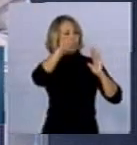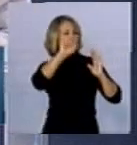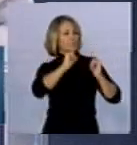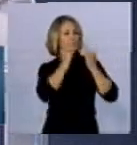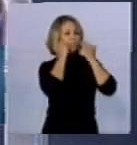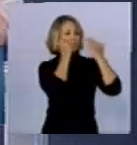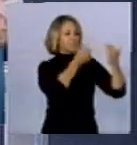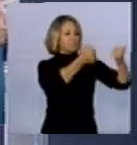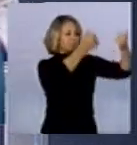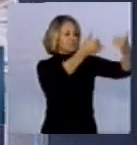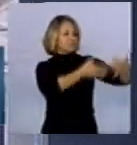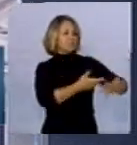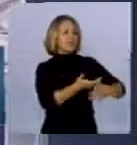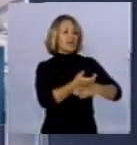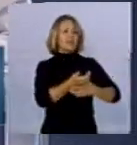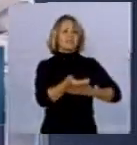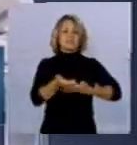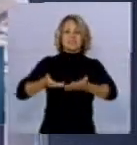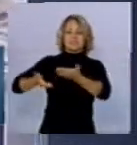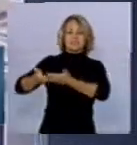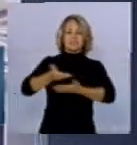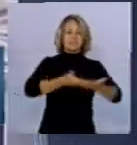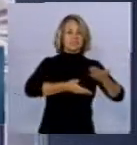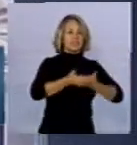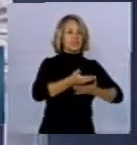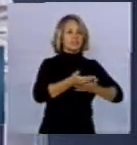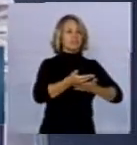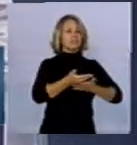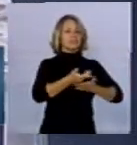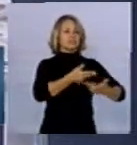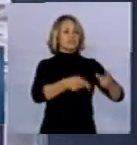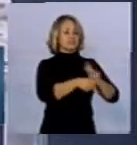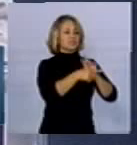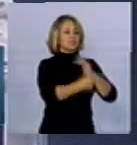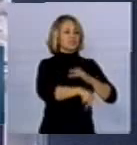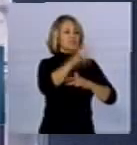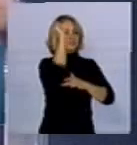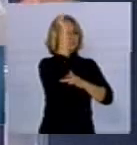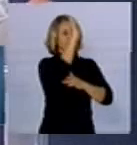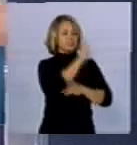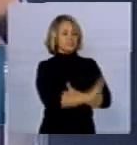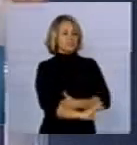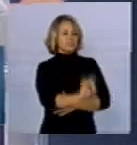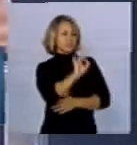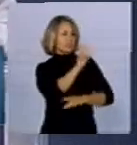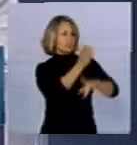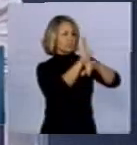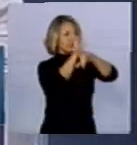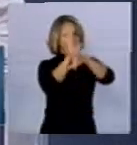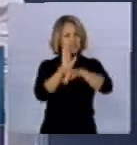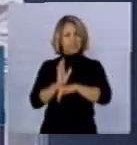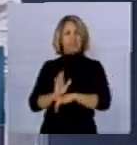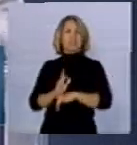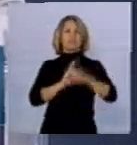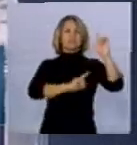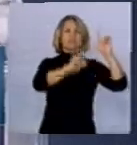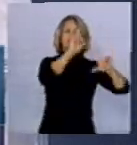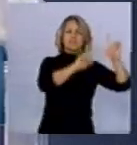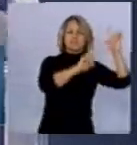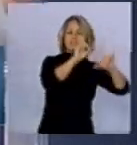e de circulação para seus produtos culturais não só o cinema audiovisual